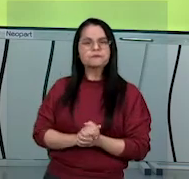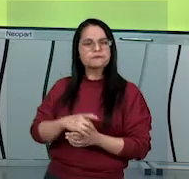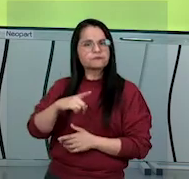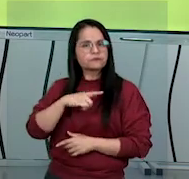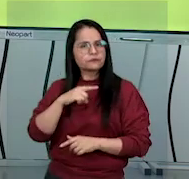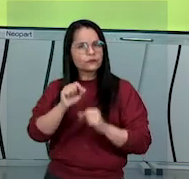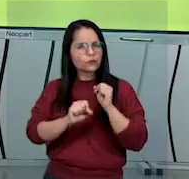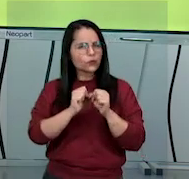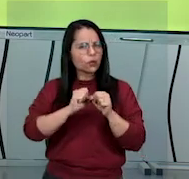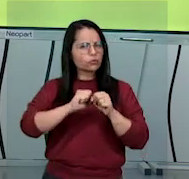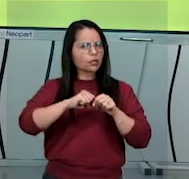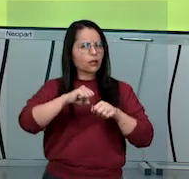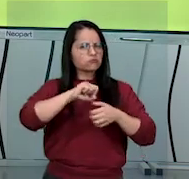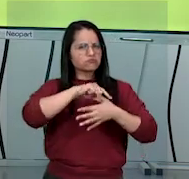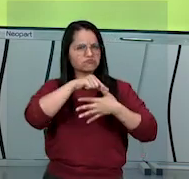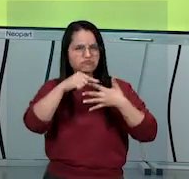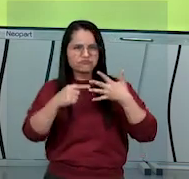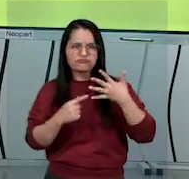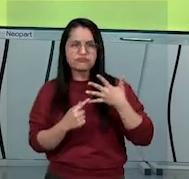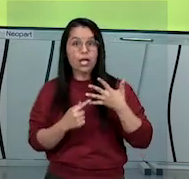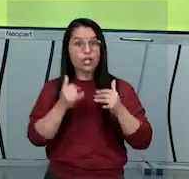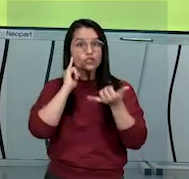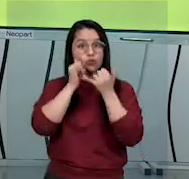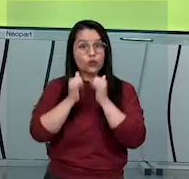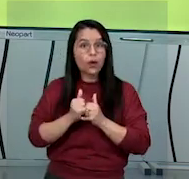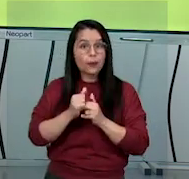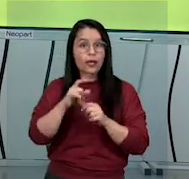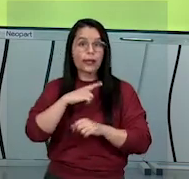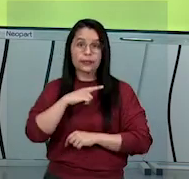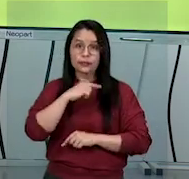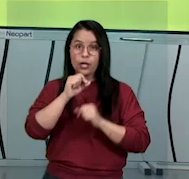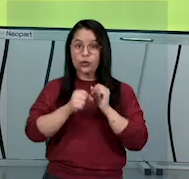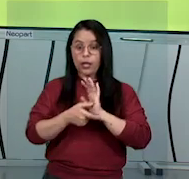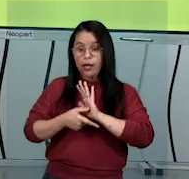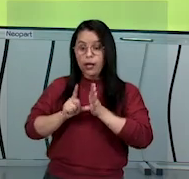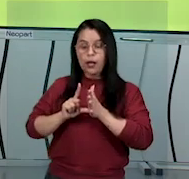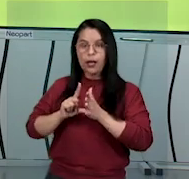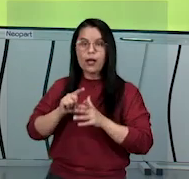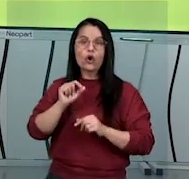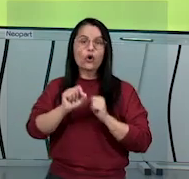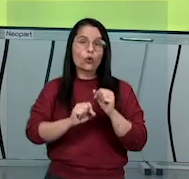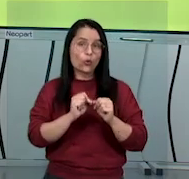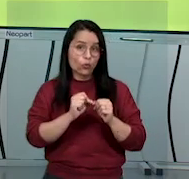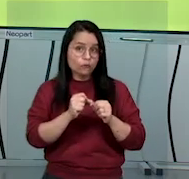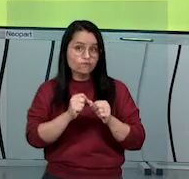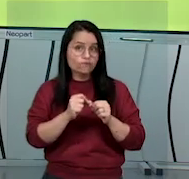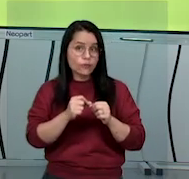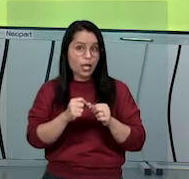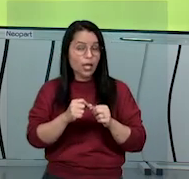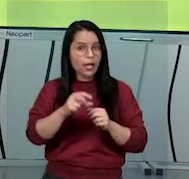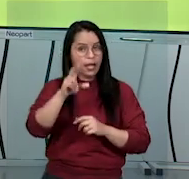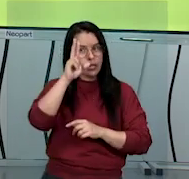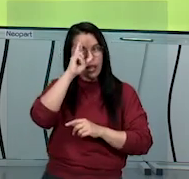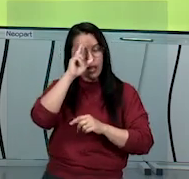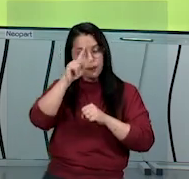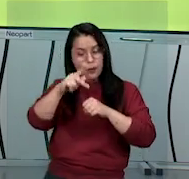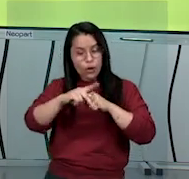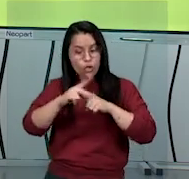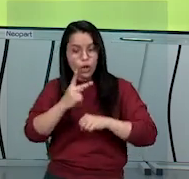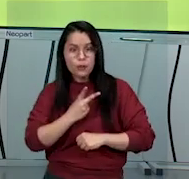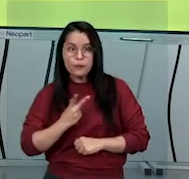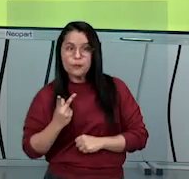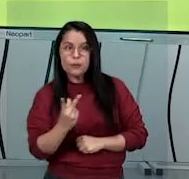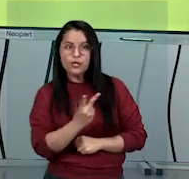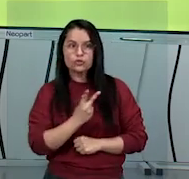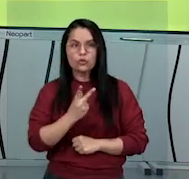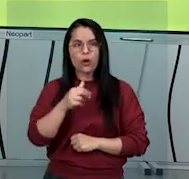então, os elementos de informações que também são anteriores, que vão nos remeter aos pronomes pessoais, que